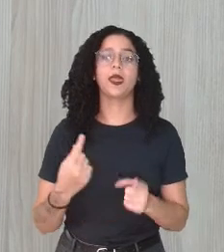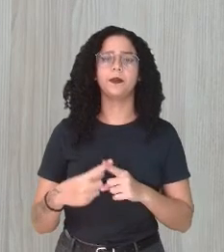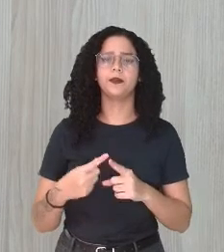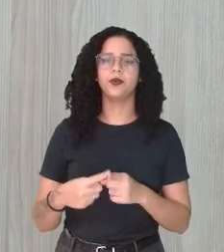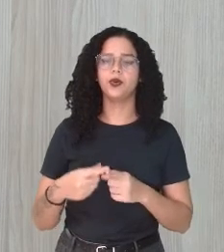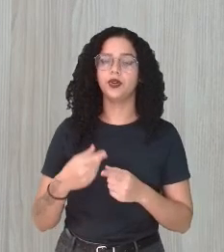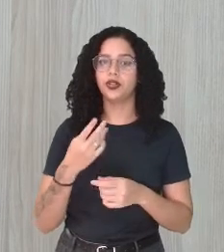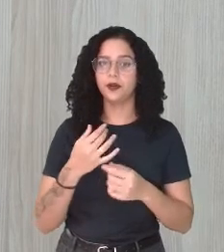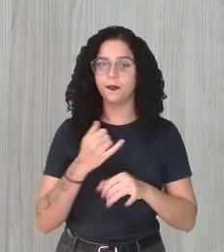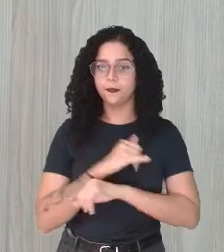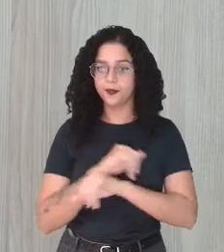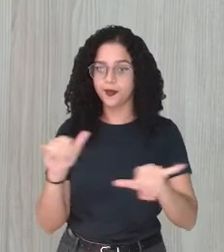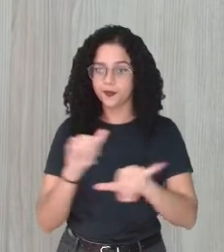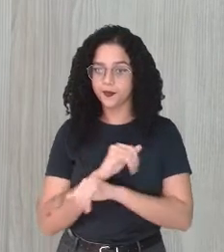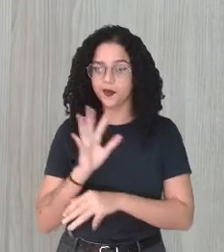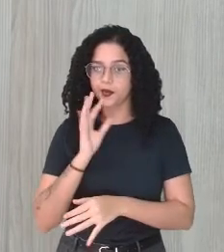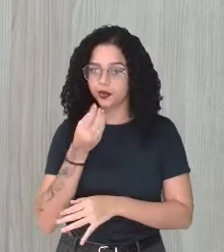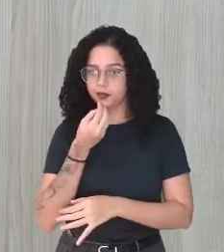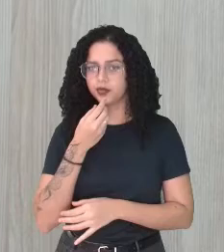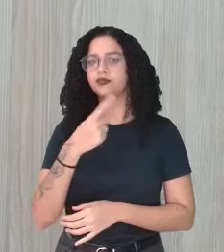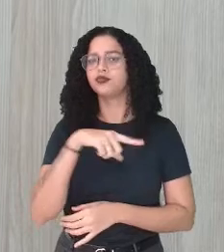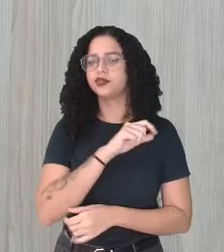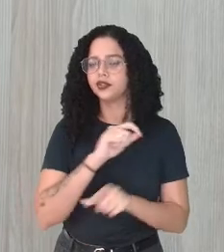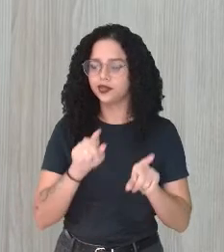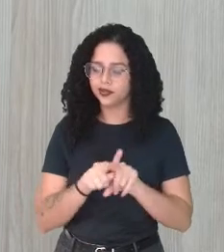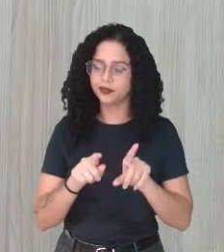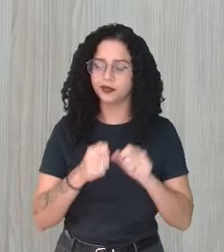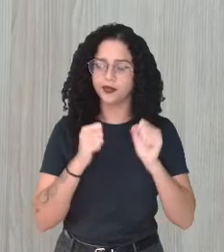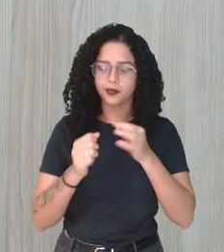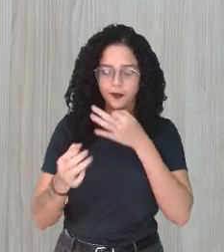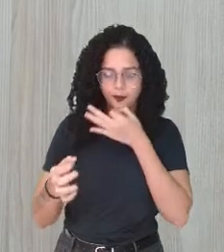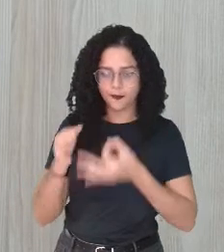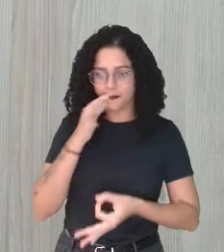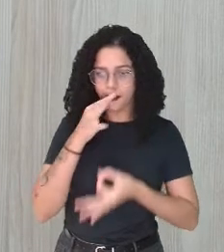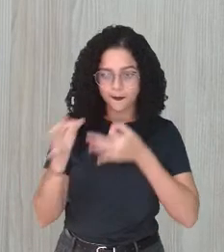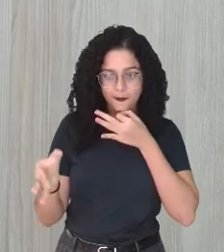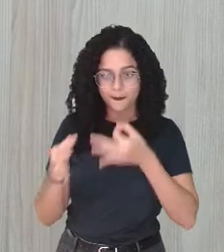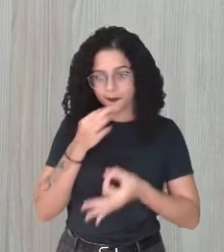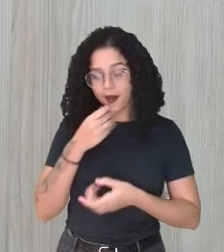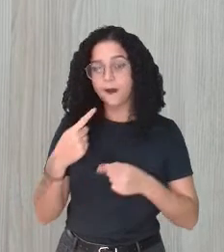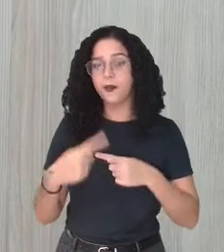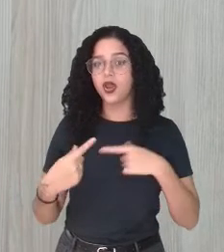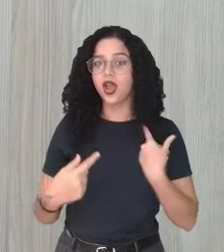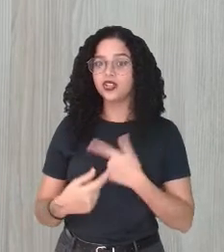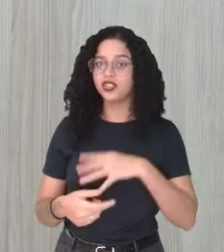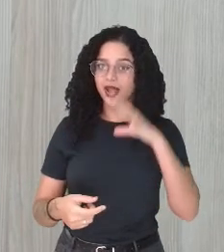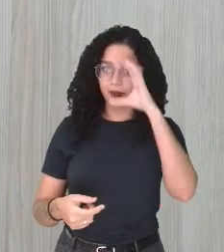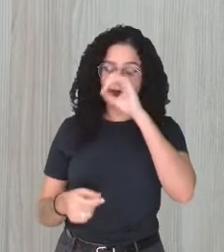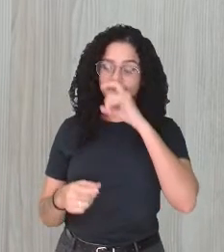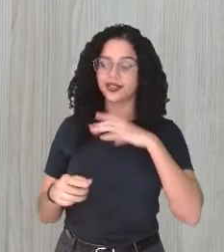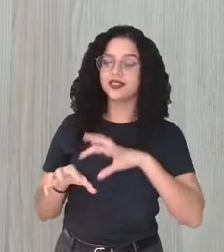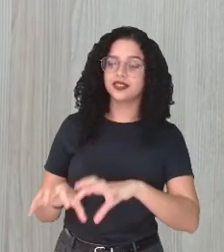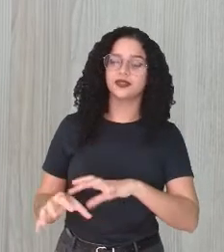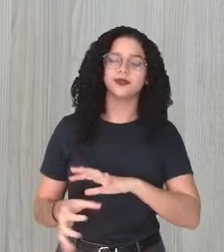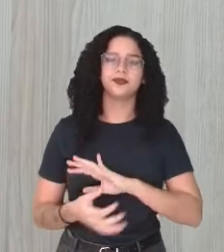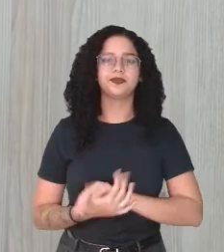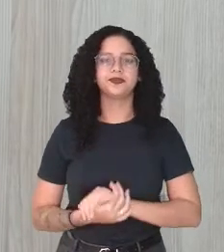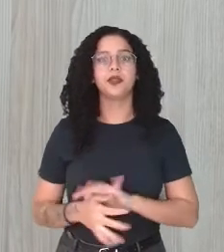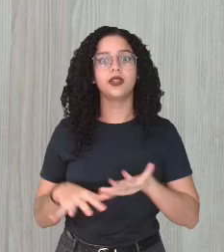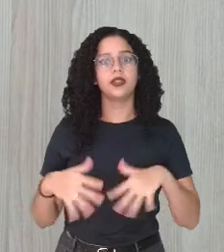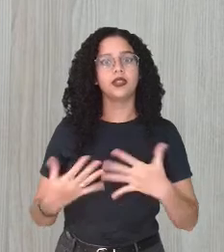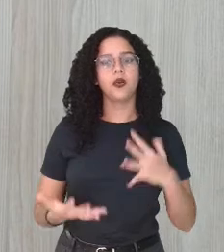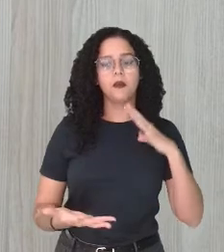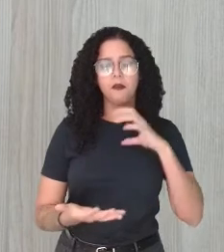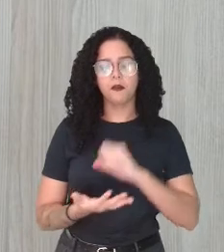um pouquinho para vocês de conhecimento e vocês também trazem para a gente, né? Porque a gente aprende dessa forma. Então, baixa